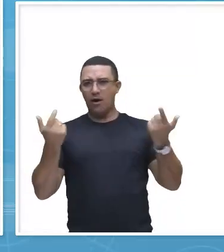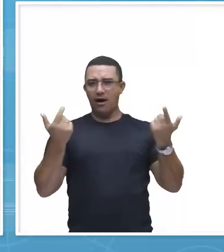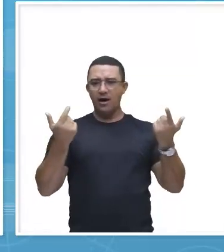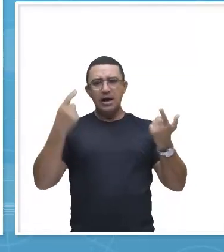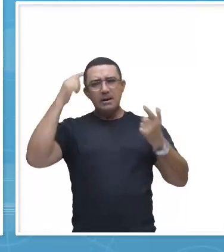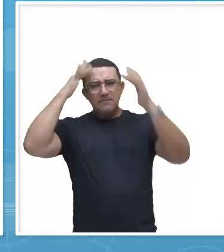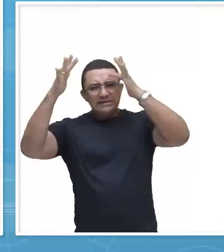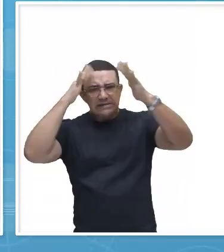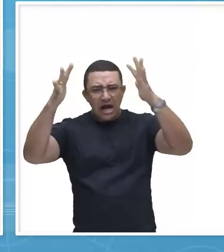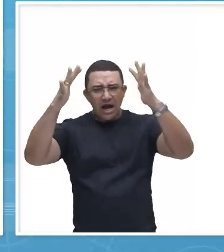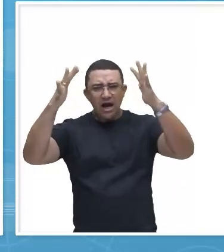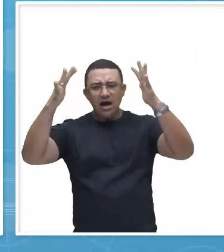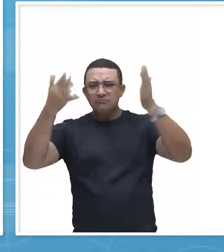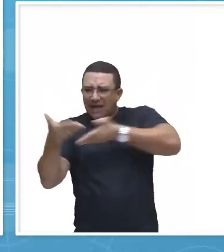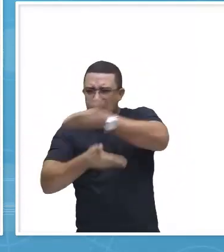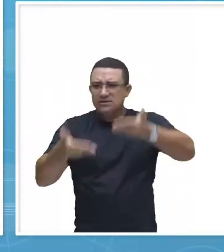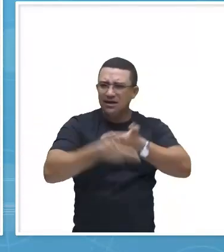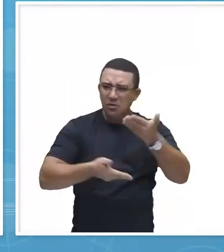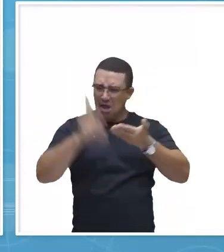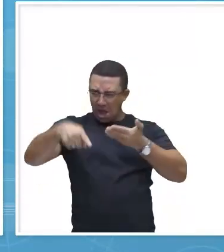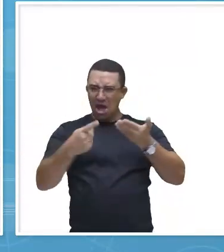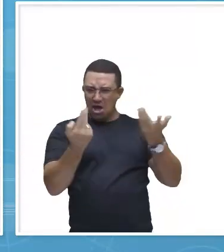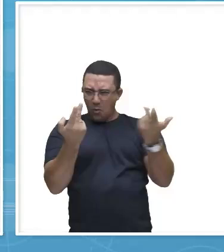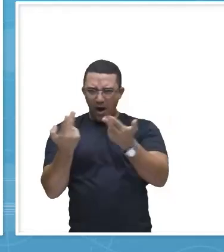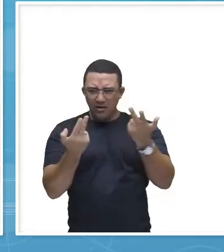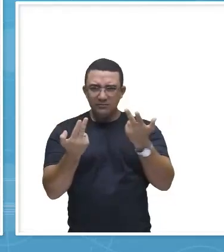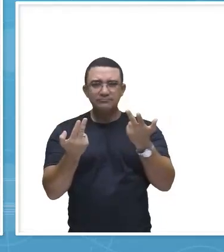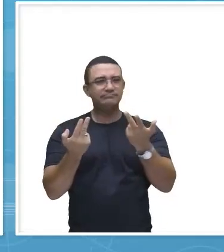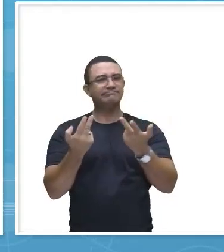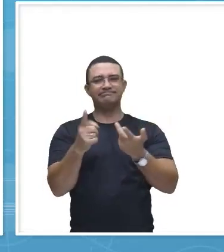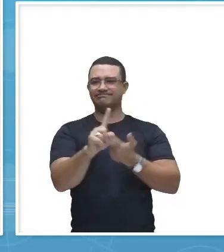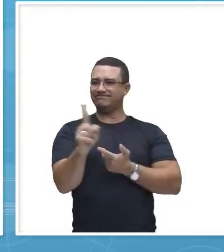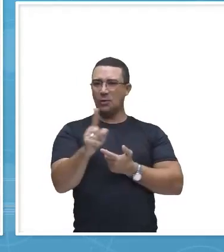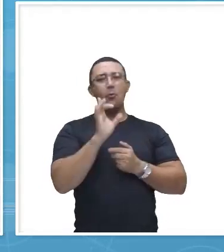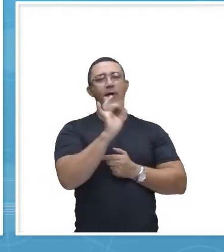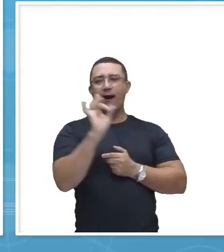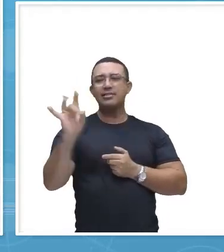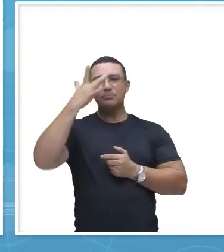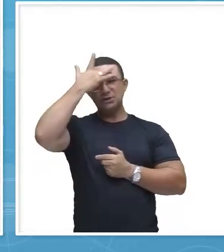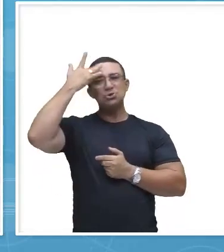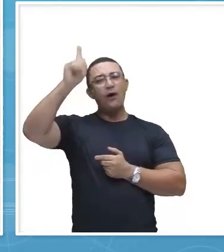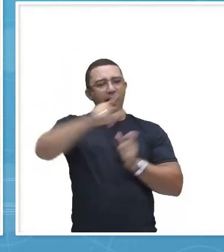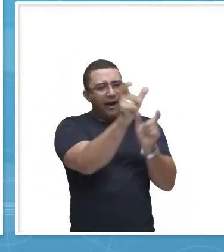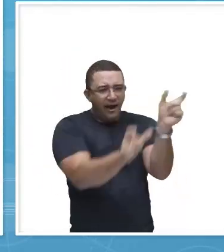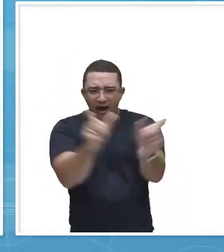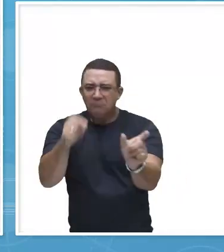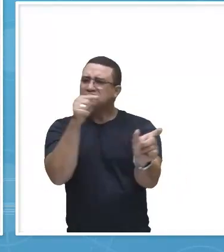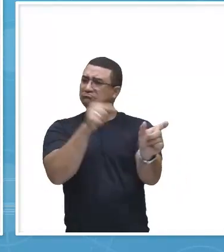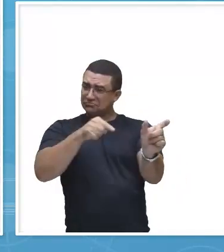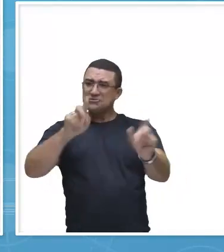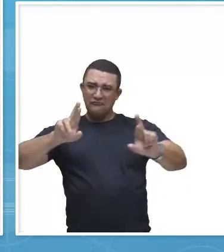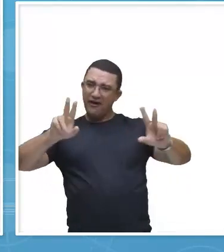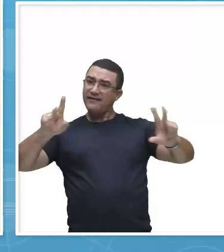Não. Todo mundo é diferente, né? Cada um tem uma forma, cada um tem um jeitinho, né? Então, a sociedade se